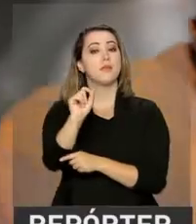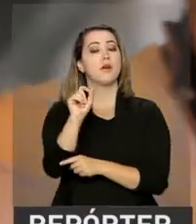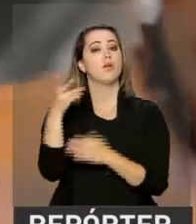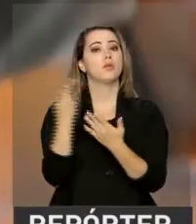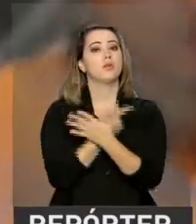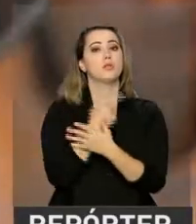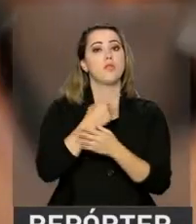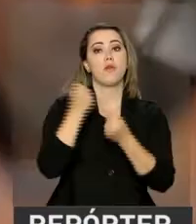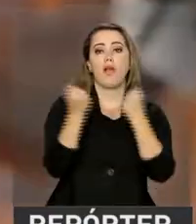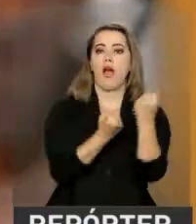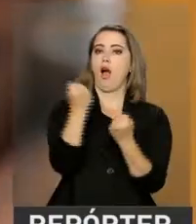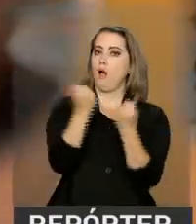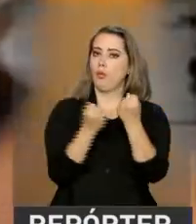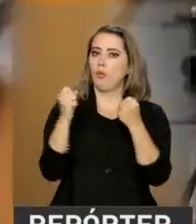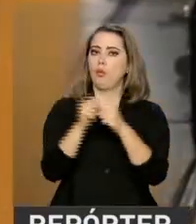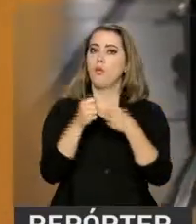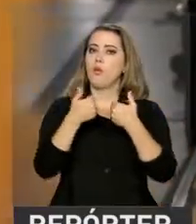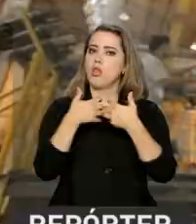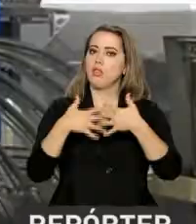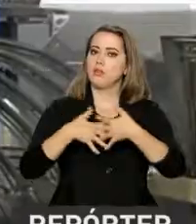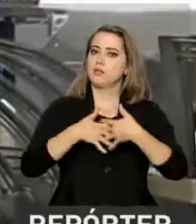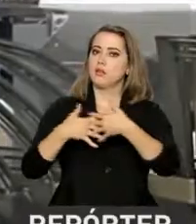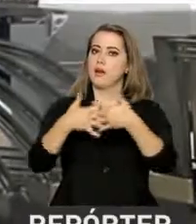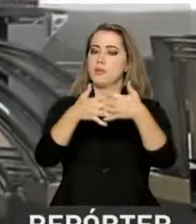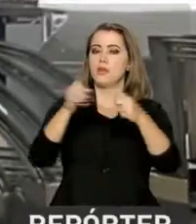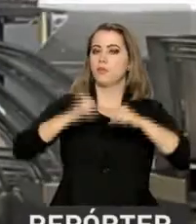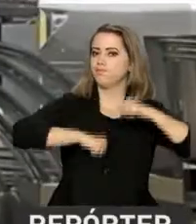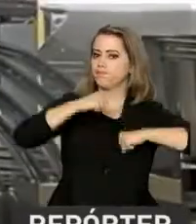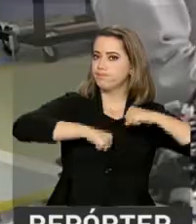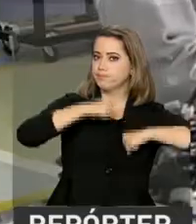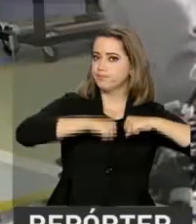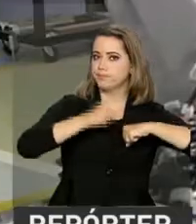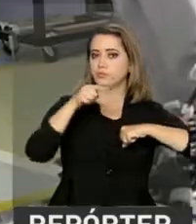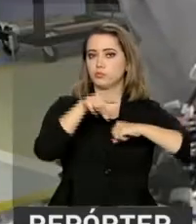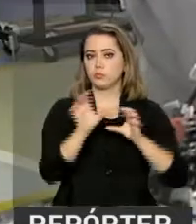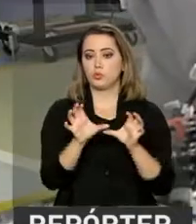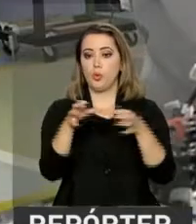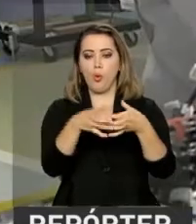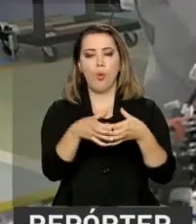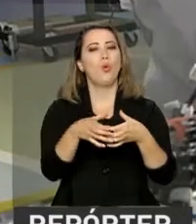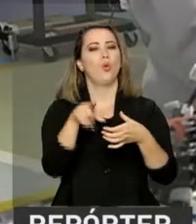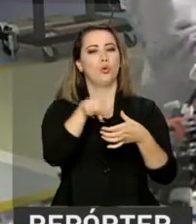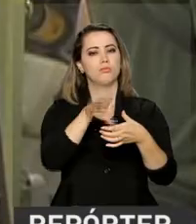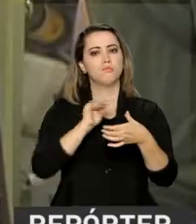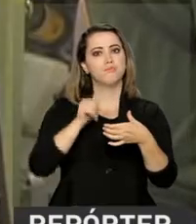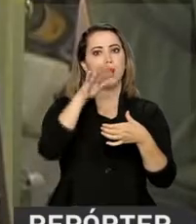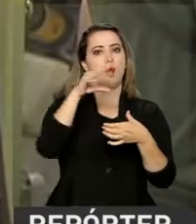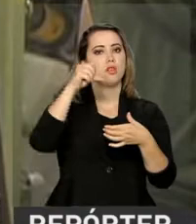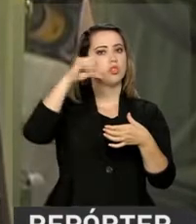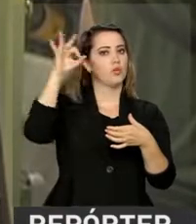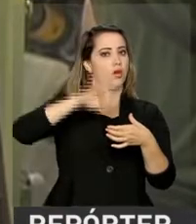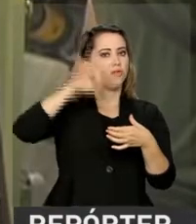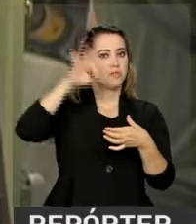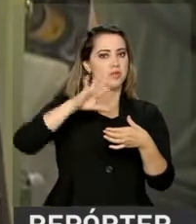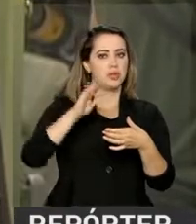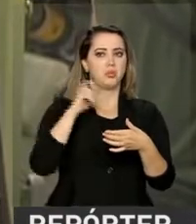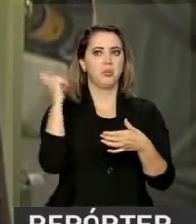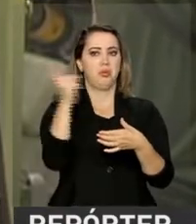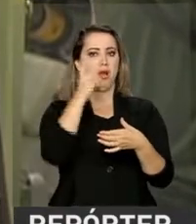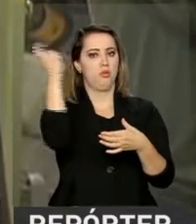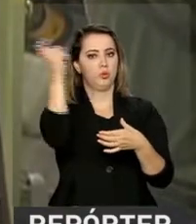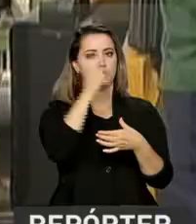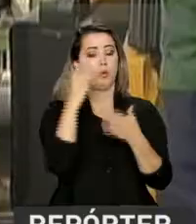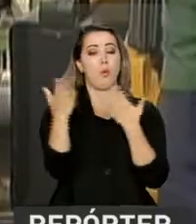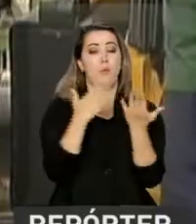de automóveis e caminhões fabricados. O setor teve um avanço de 9%, o mais elevado